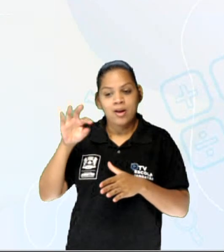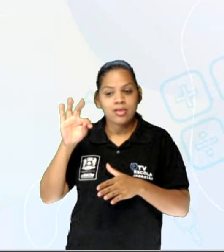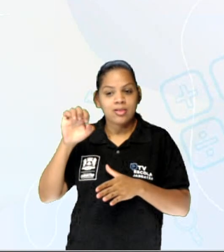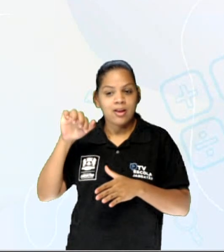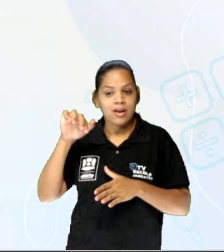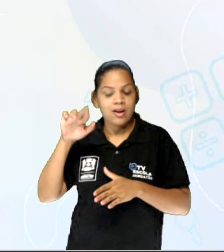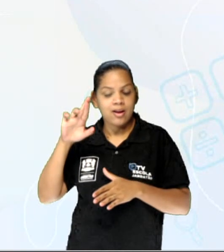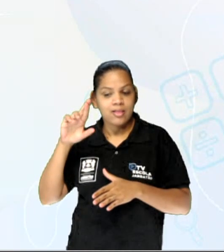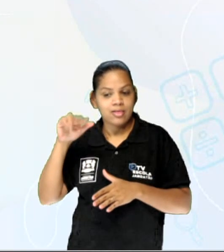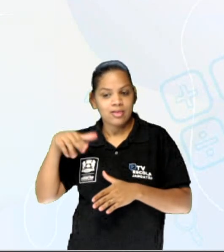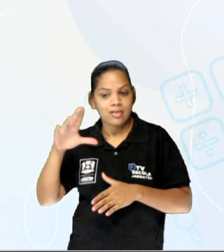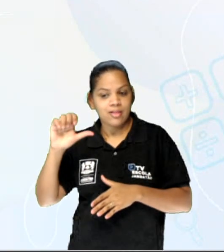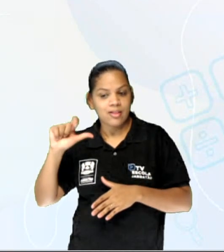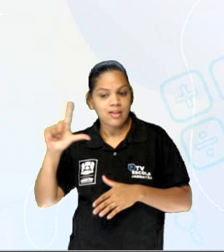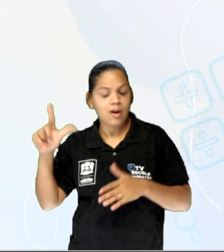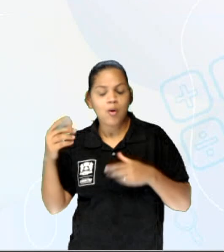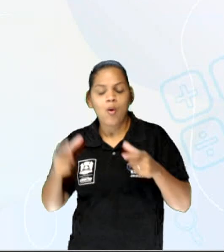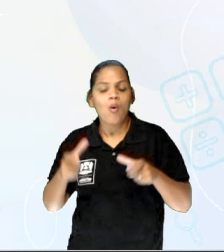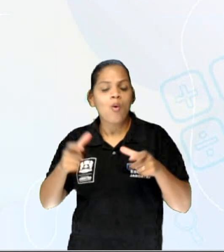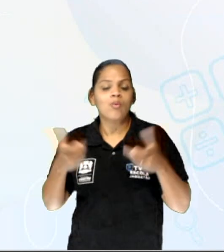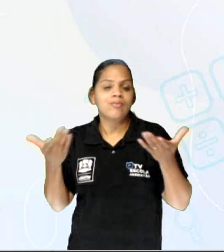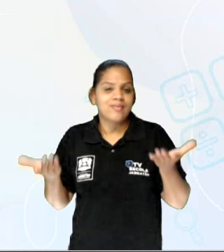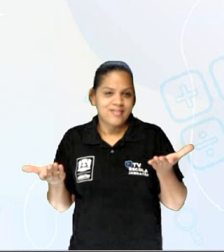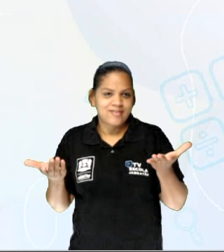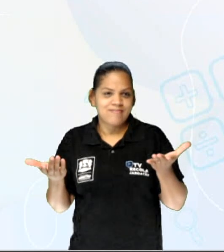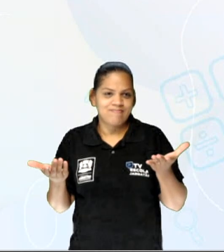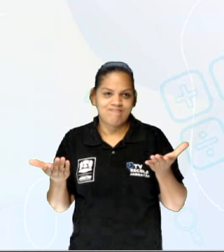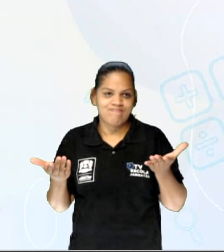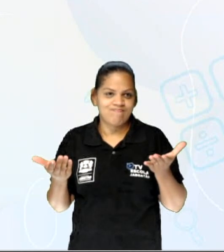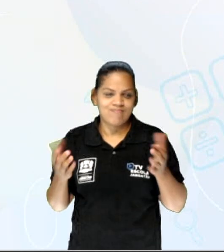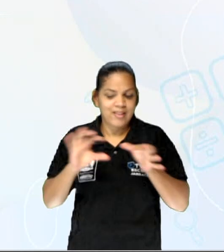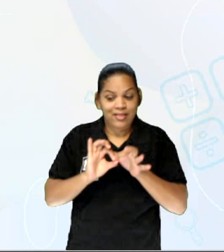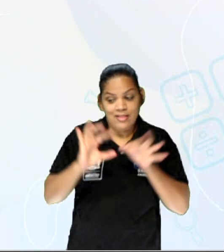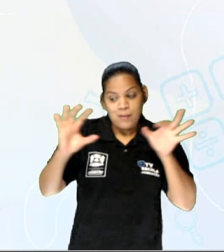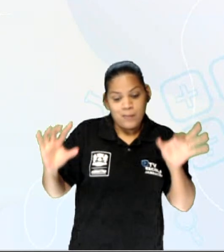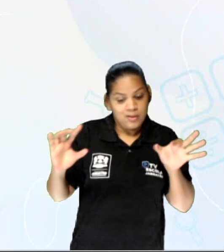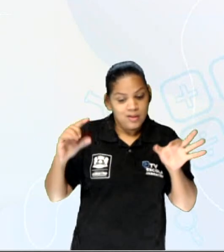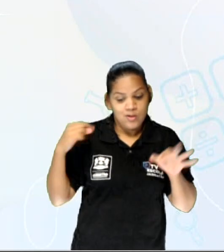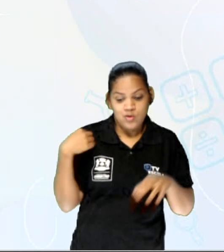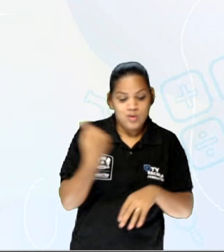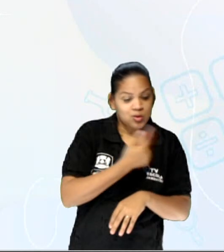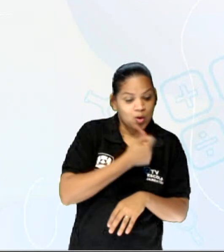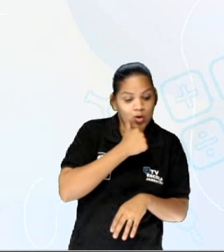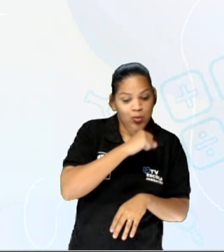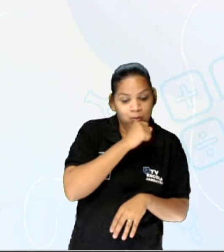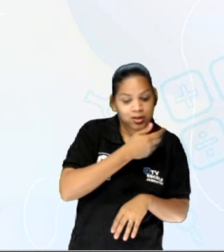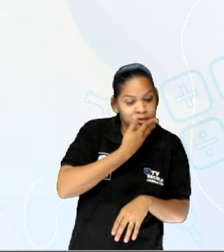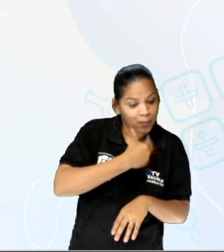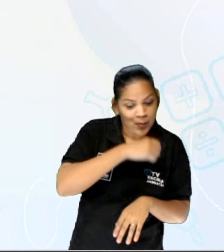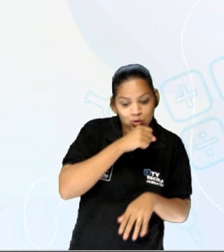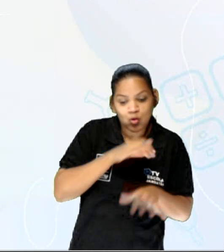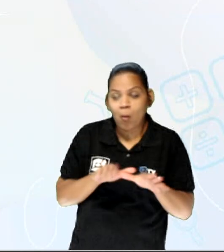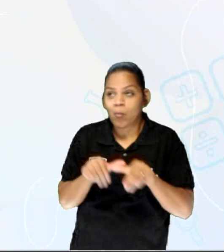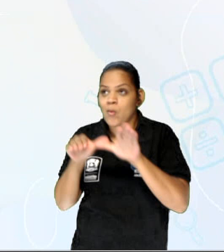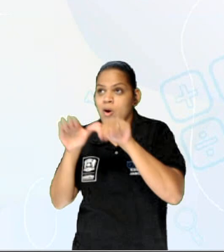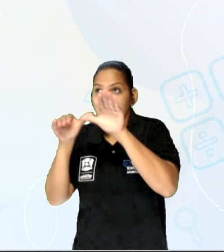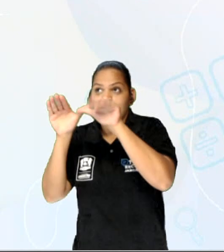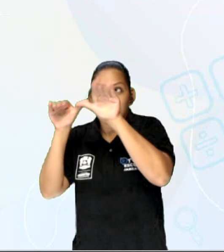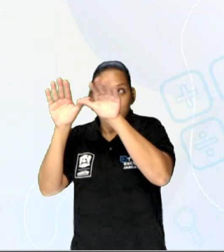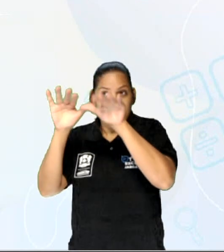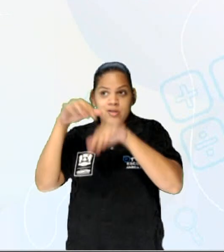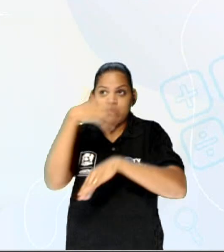Em, abre aspas, independentes de nós, como árvores tagarelas e pássaros